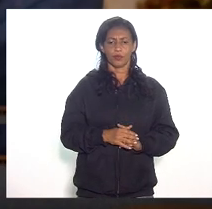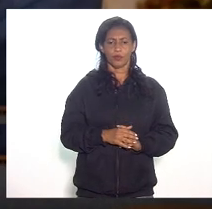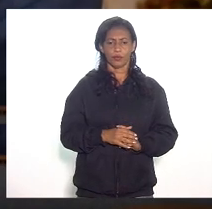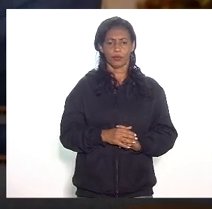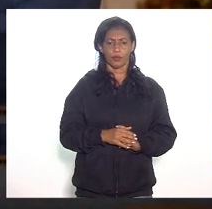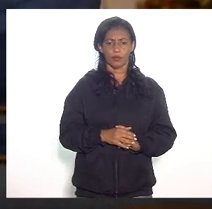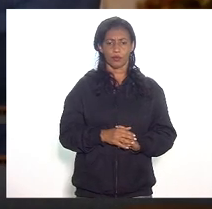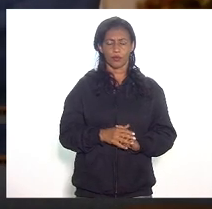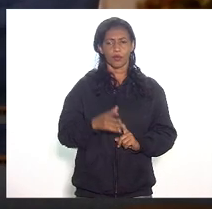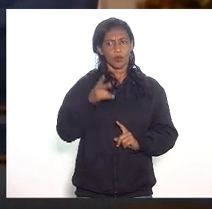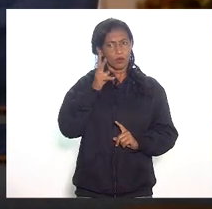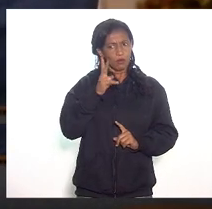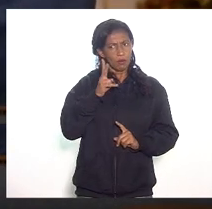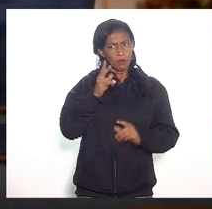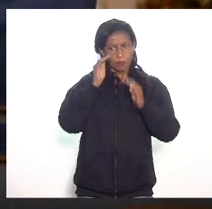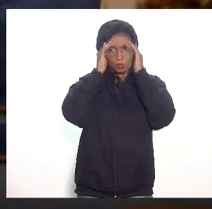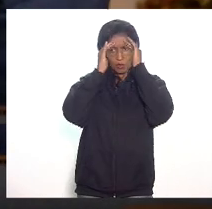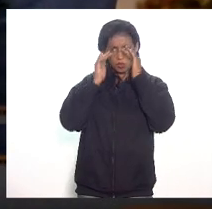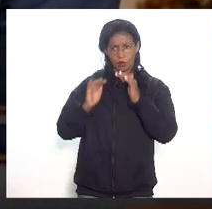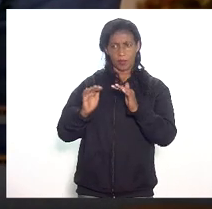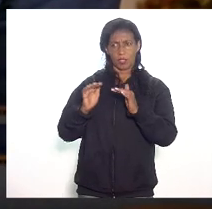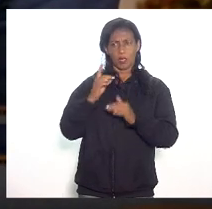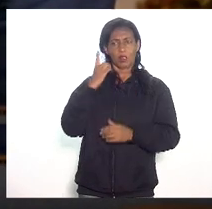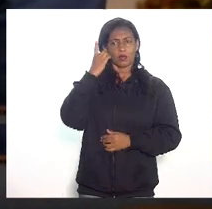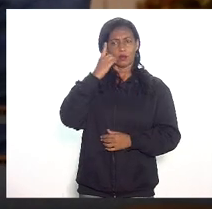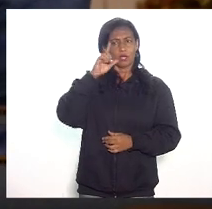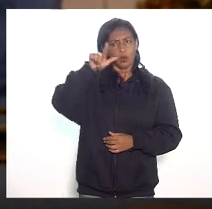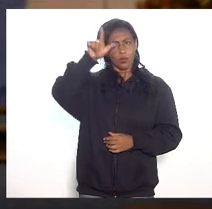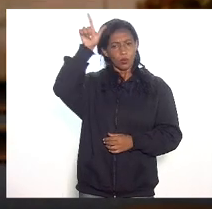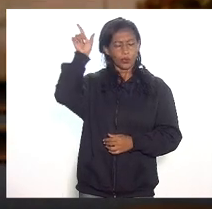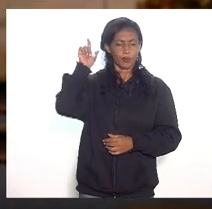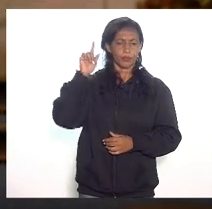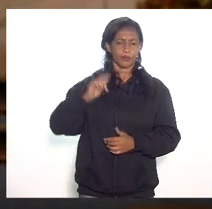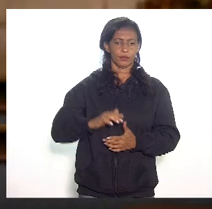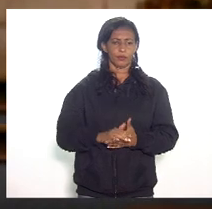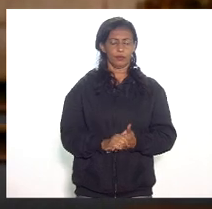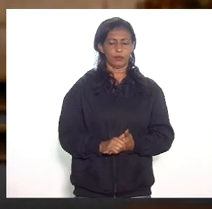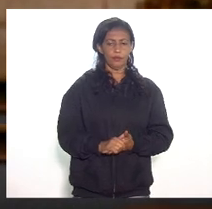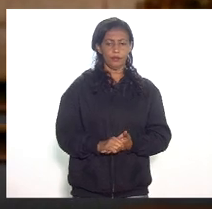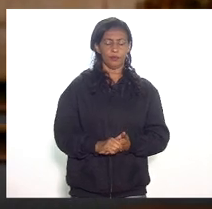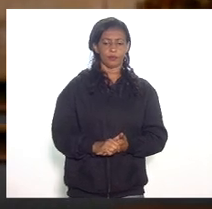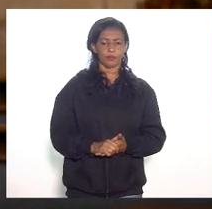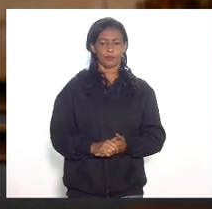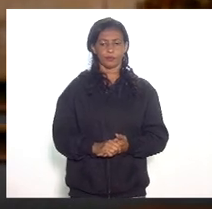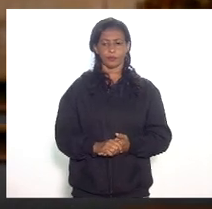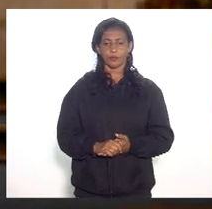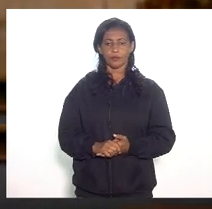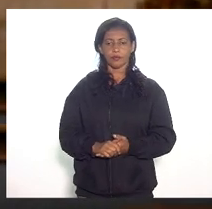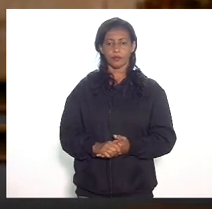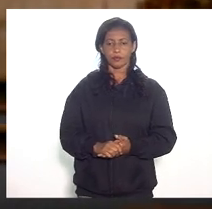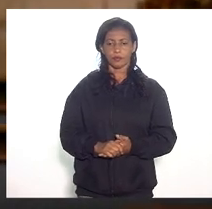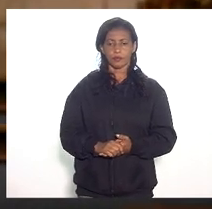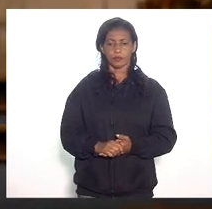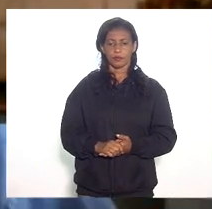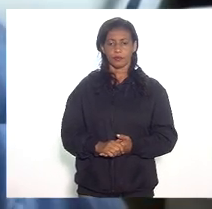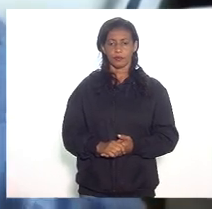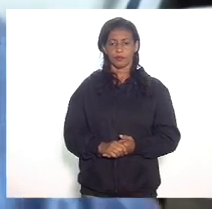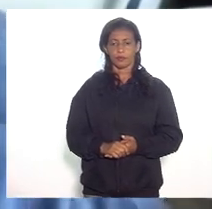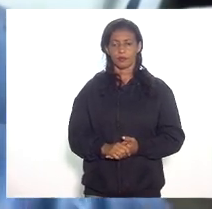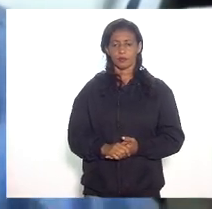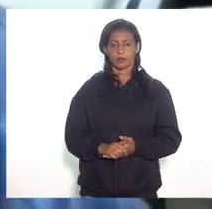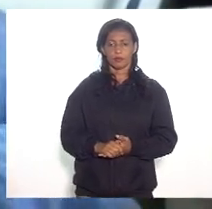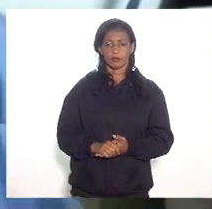Vamos garantir a palavra ao deputado Luiz. Senhor presidente, continua. E com um abraço para o coronel também. Muito obrigado.